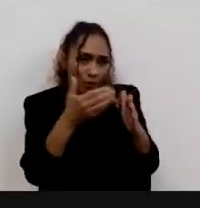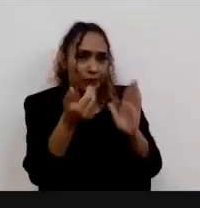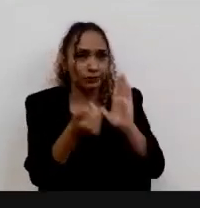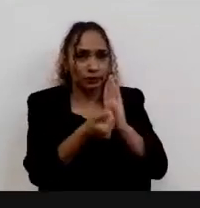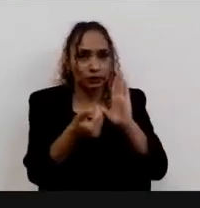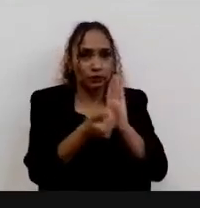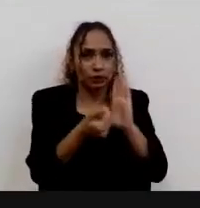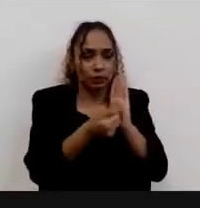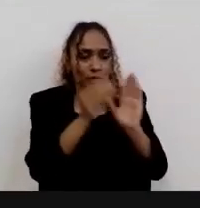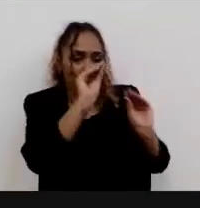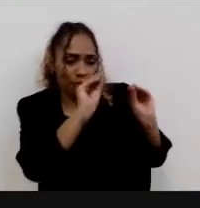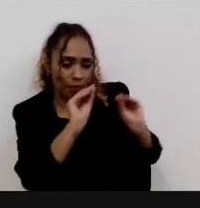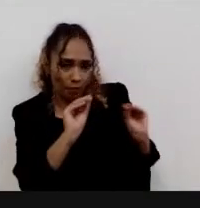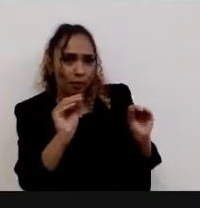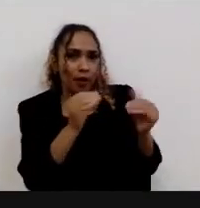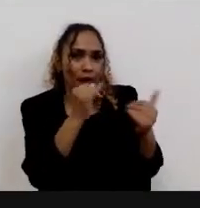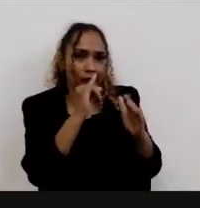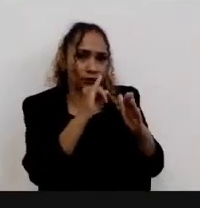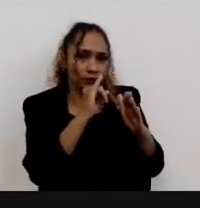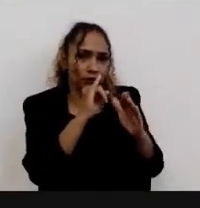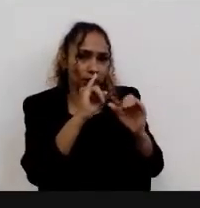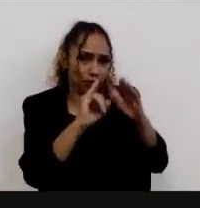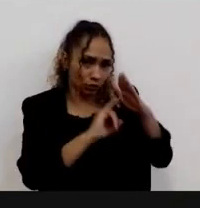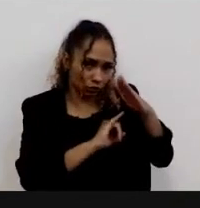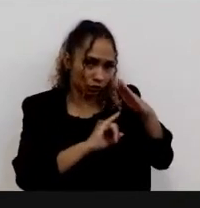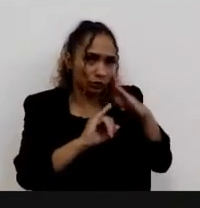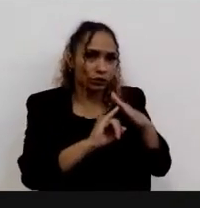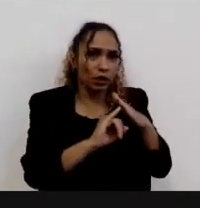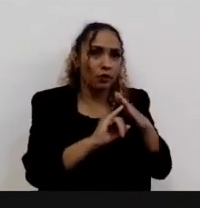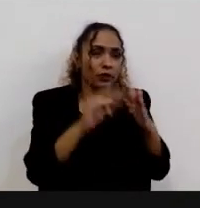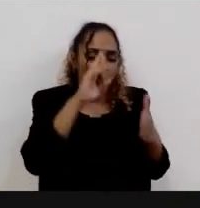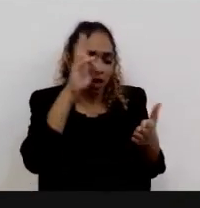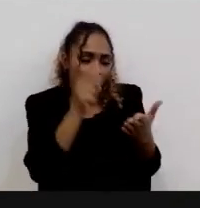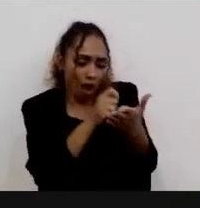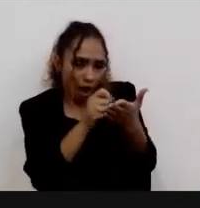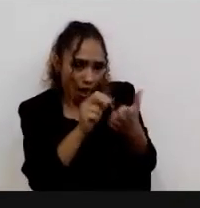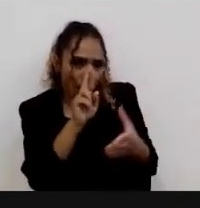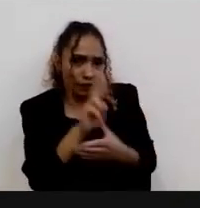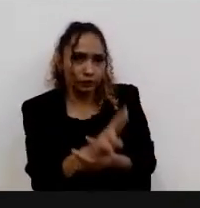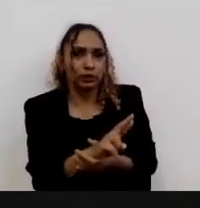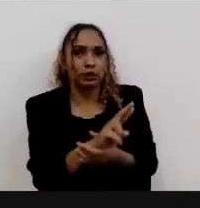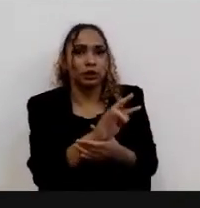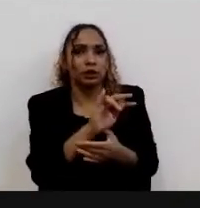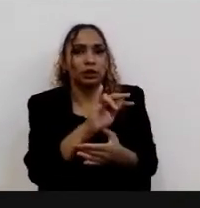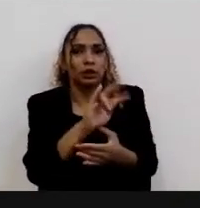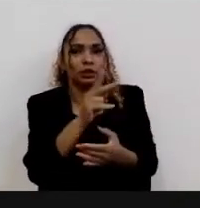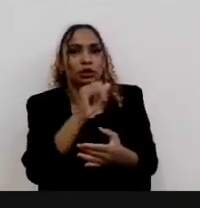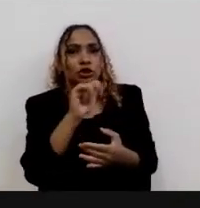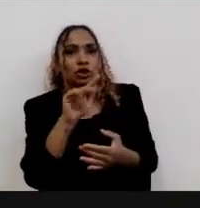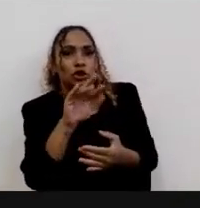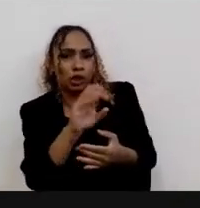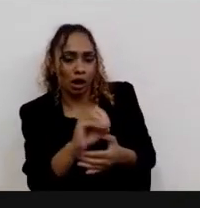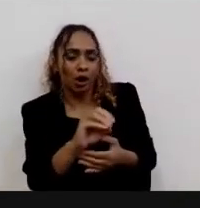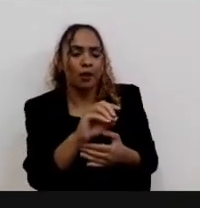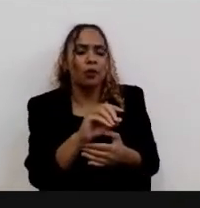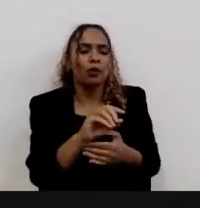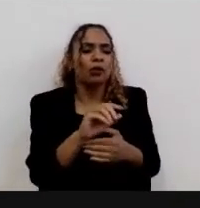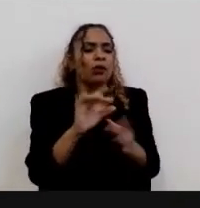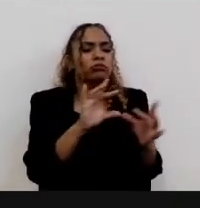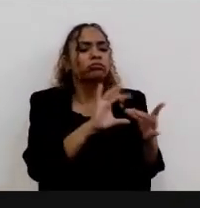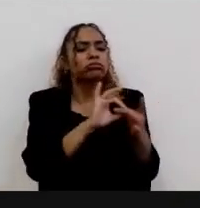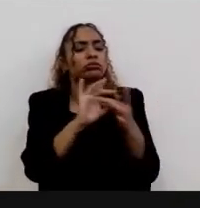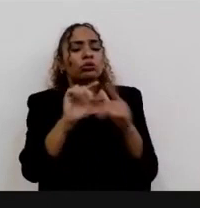repositórios da instituição, que eu fiz em autoria com o Tiago Borges. E qual que é o contexto desse trabalho,